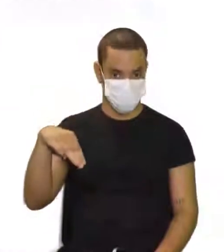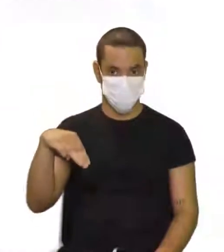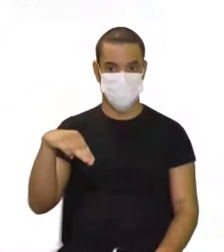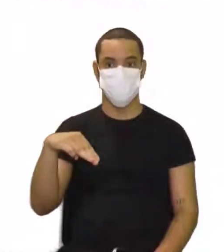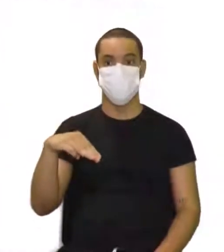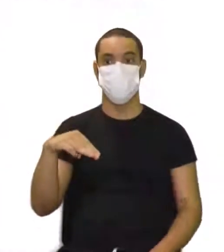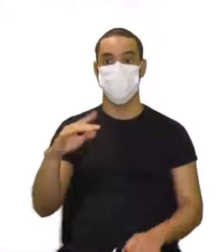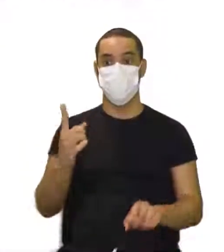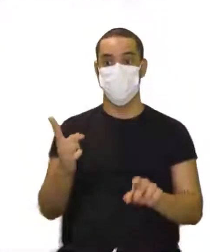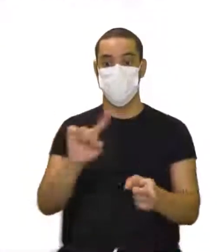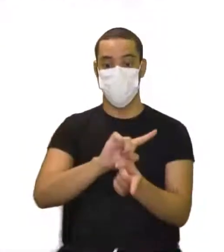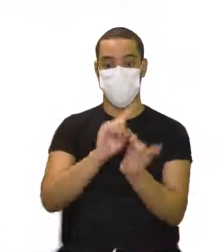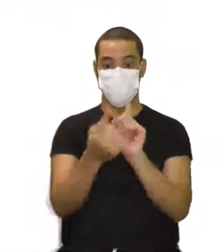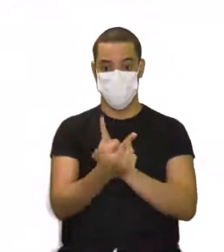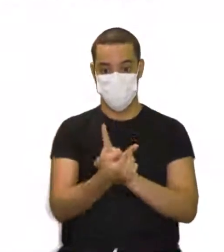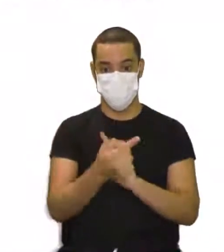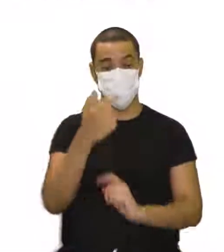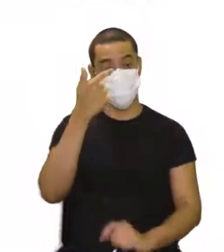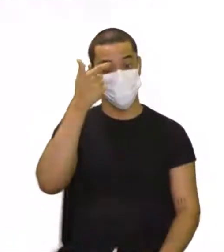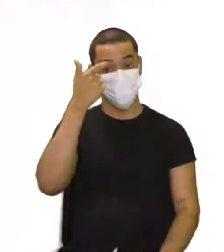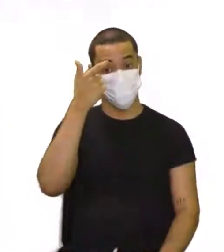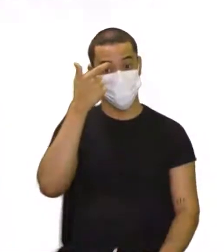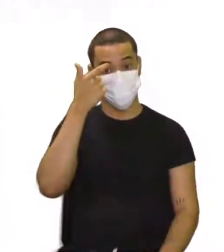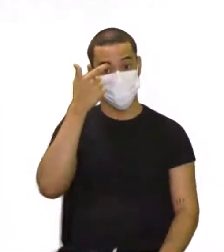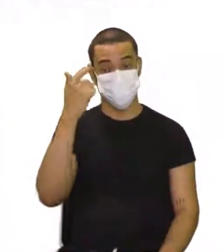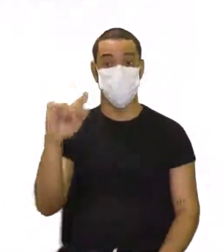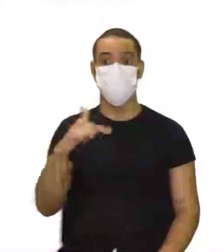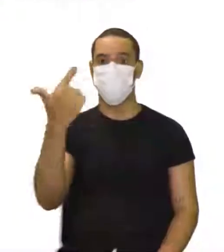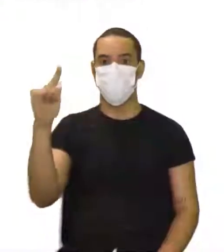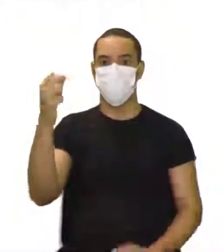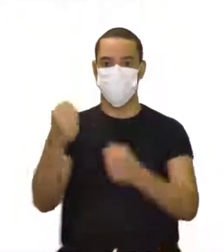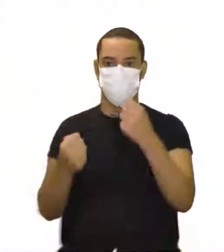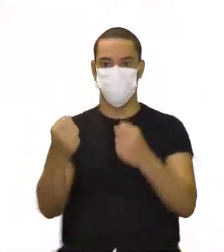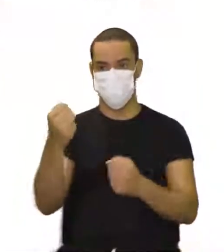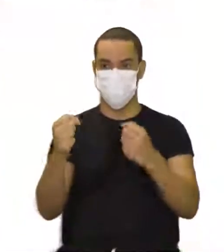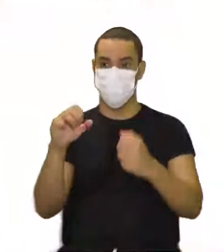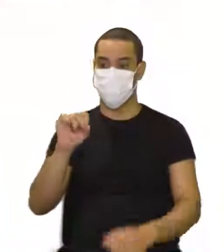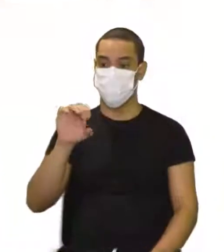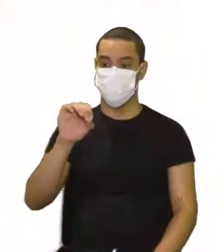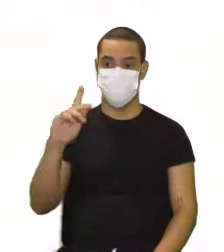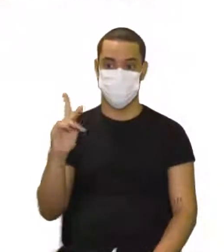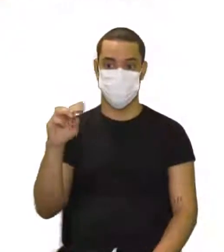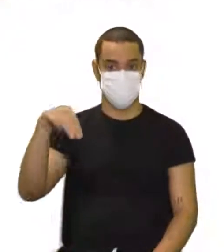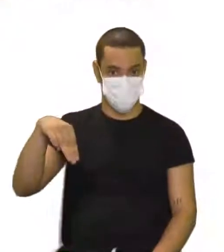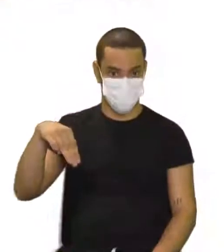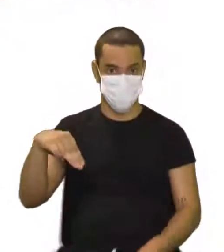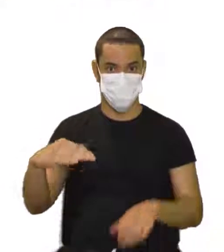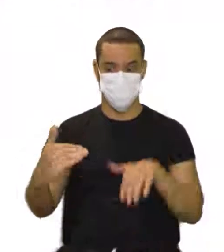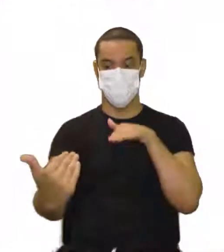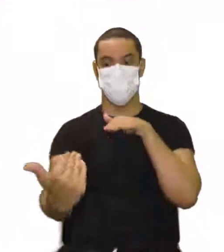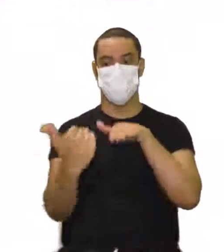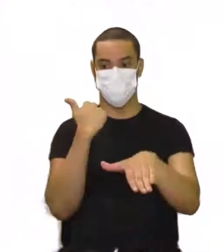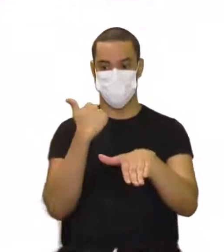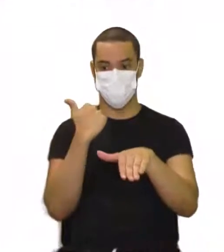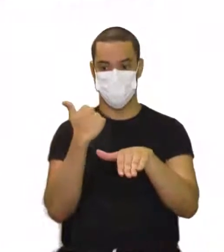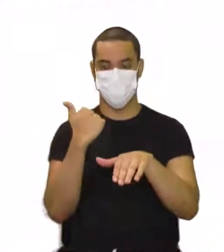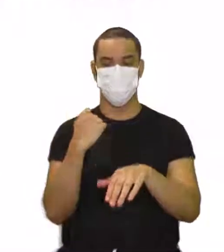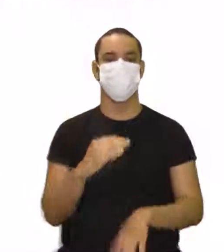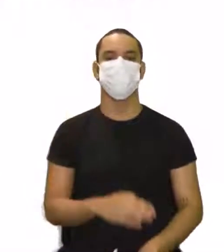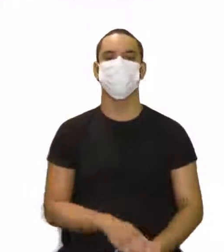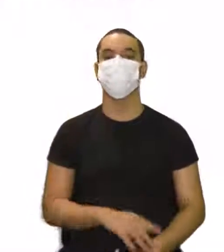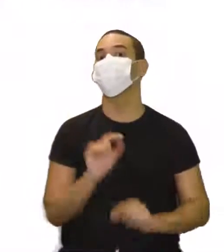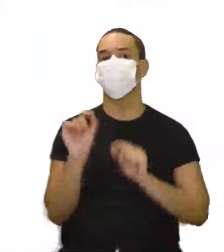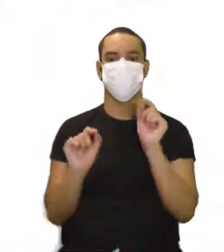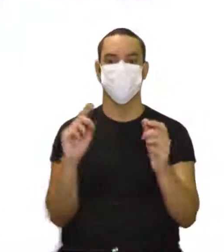pista contrária passa por você outro carro com velocidade igual a 80. Então, pense, um está a 100, outro está a 80.